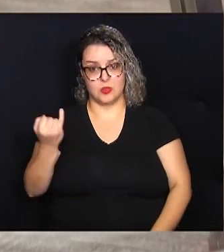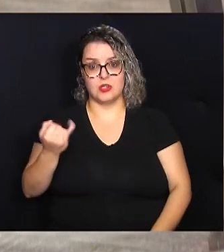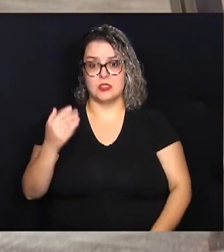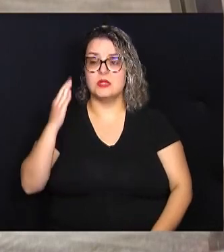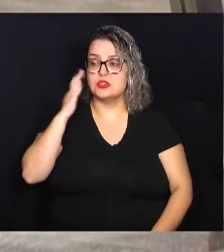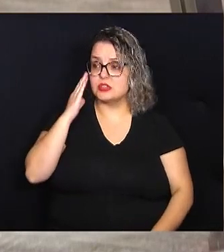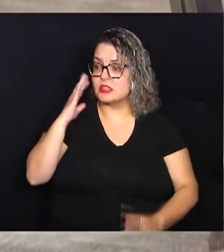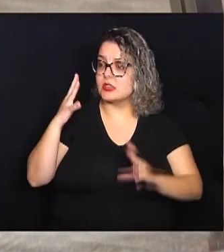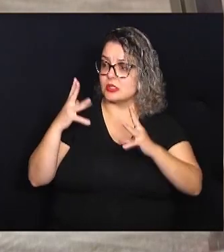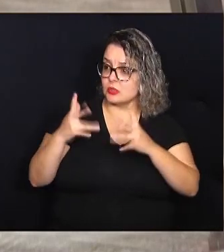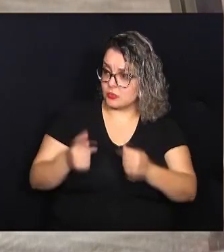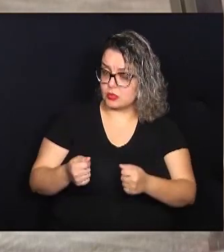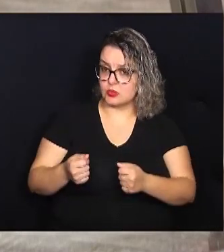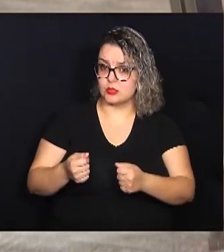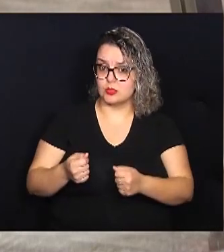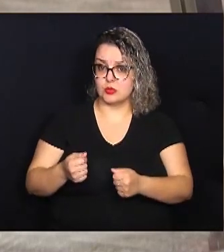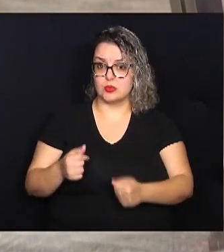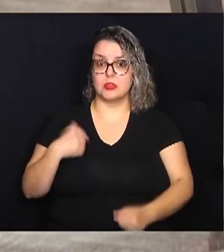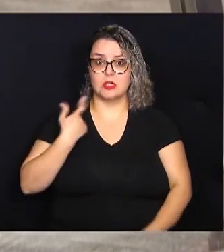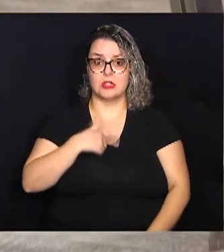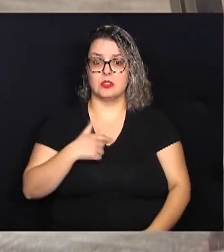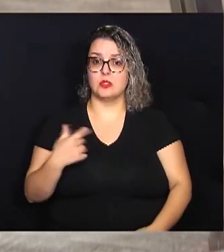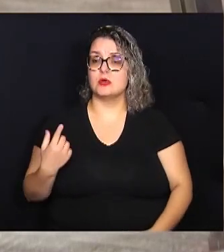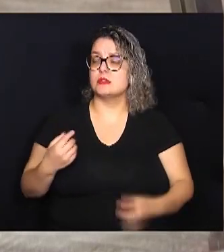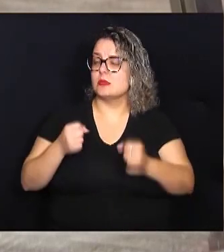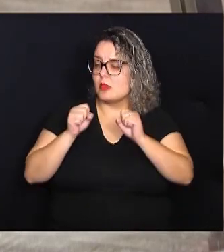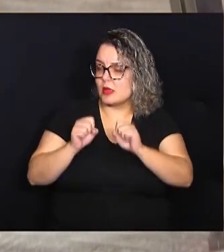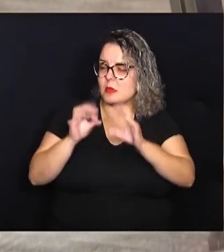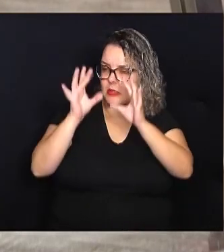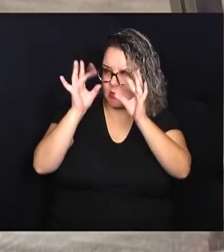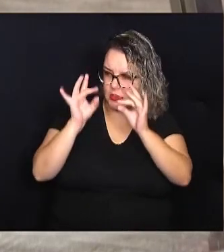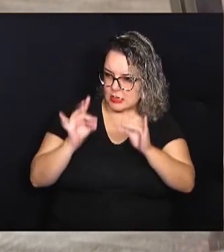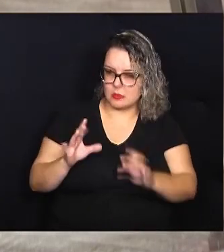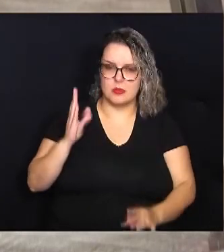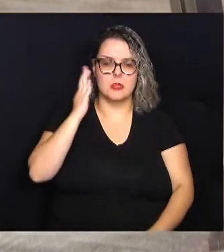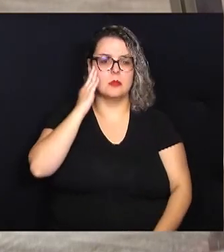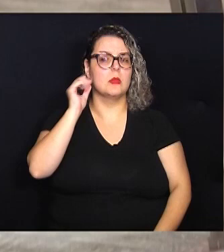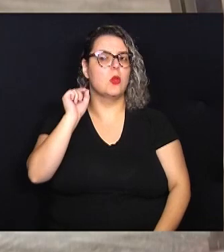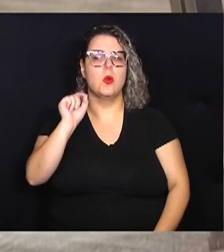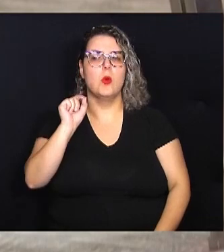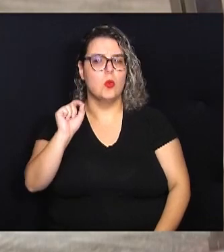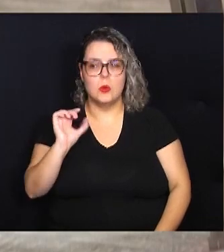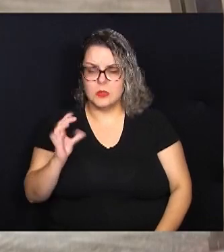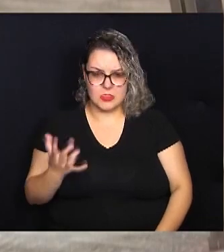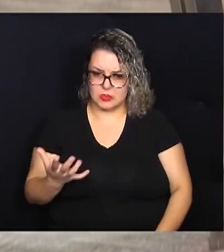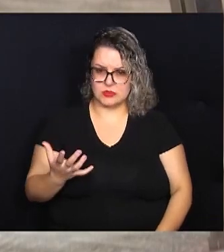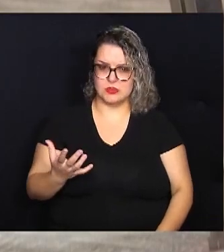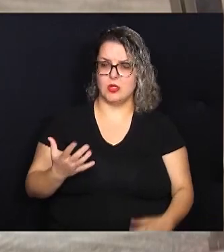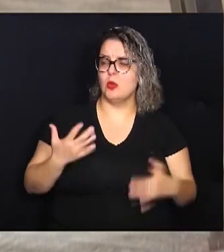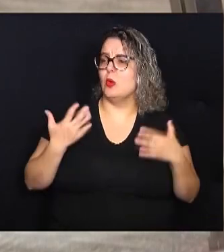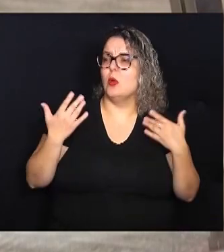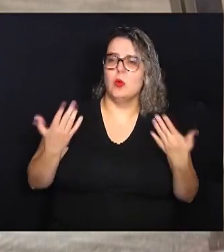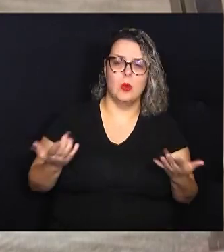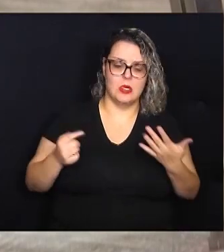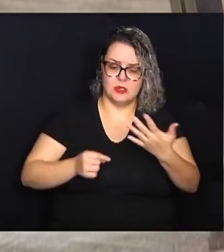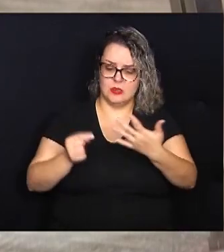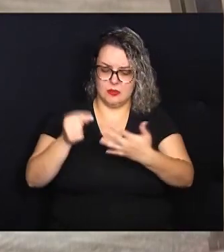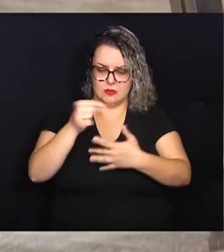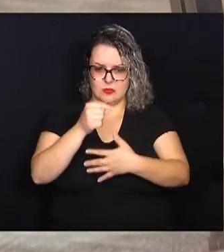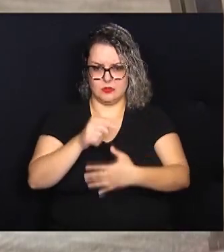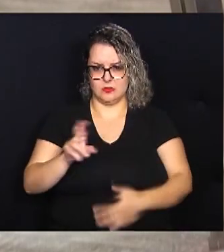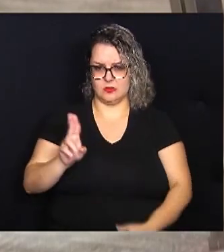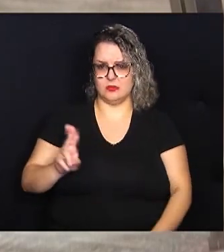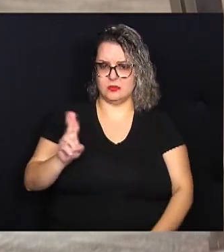tudo isso e a gente poder esmiuçar para saber exatamente em que condições, quais são os critérios que são